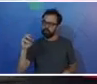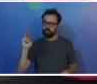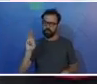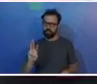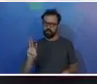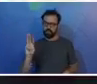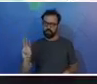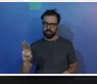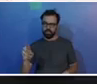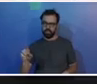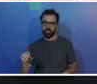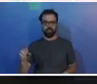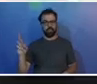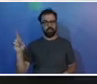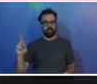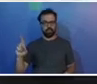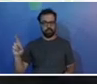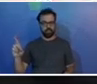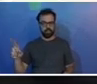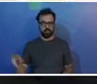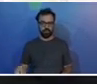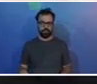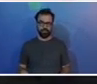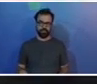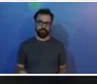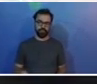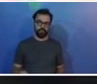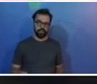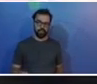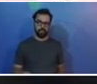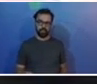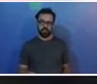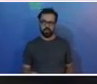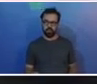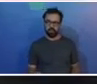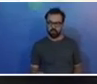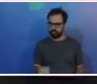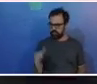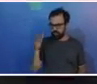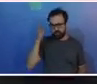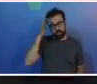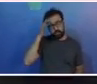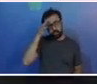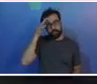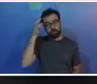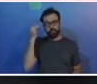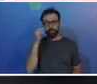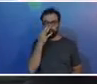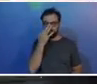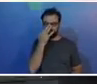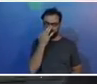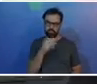R$33 é o valor realmente do produto, é quanto ele custa para a fábrica colocar para a gente.